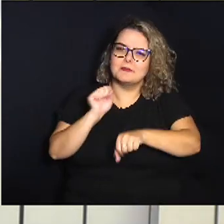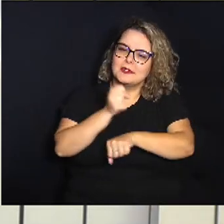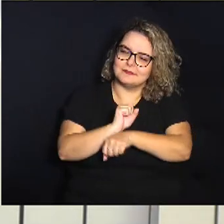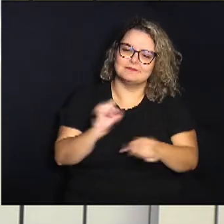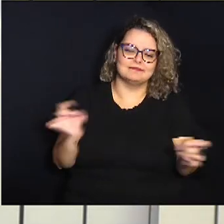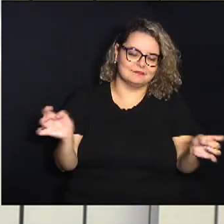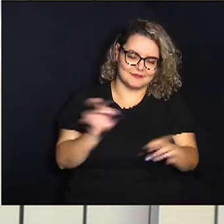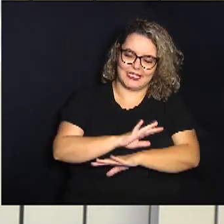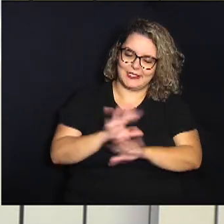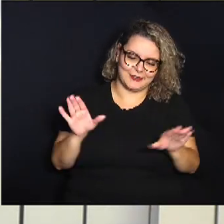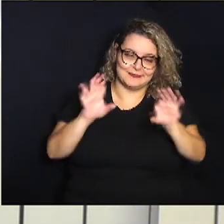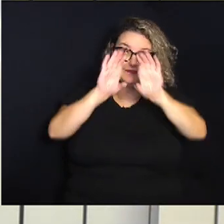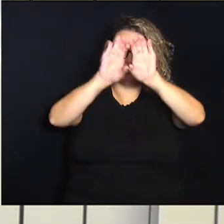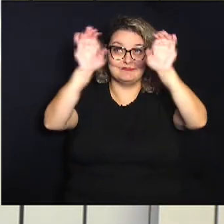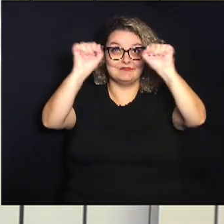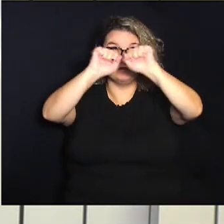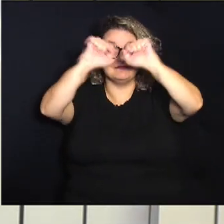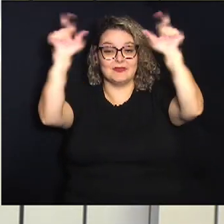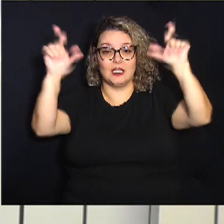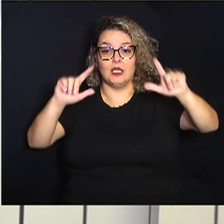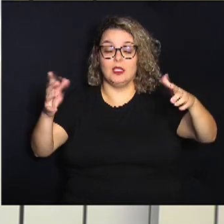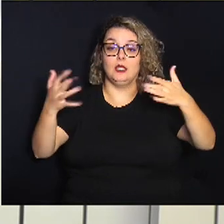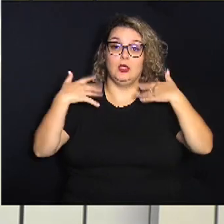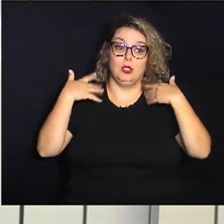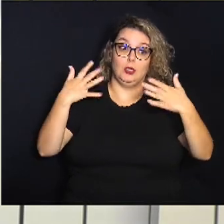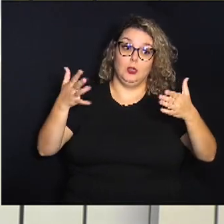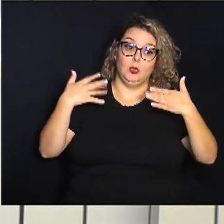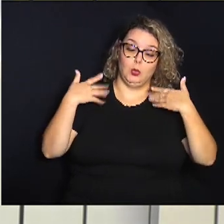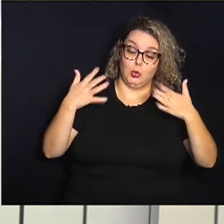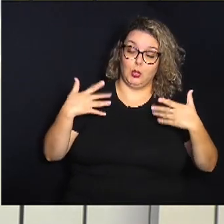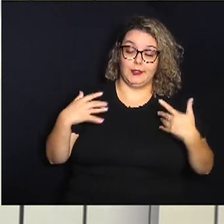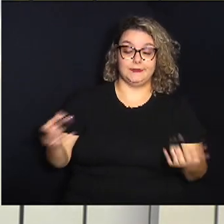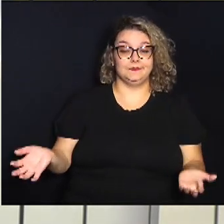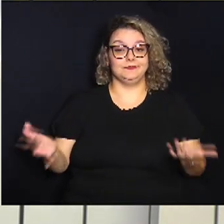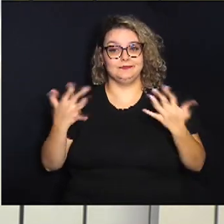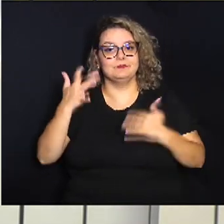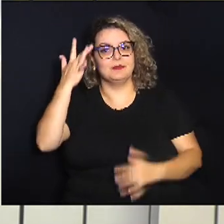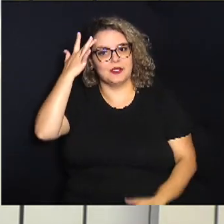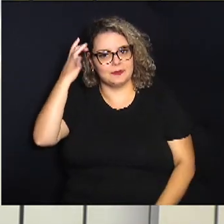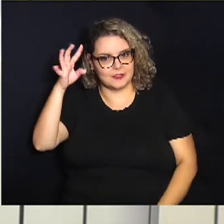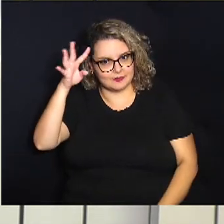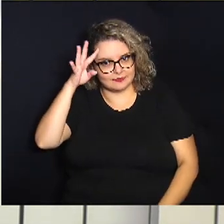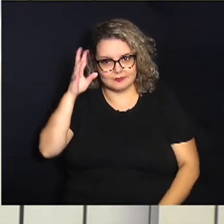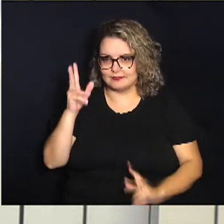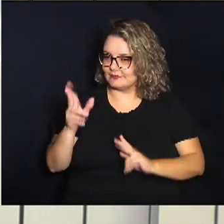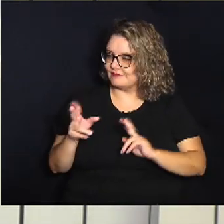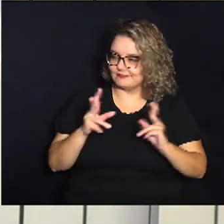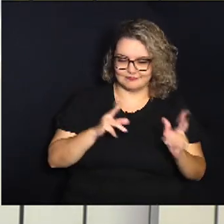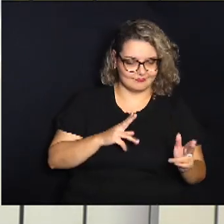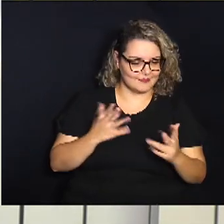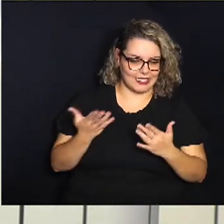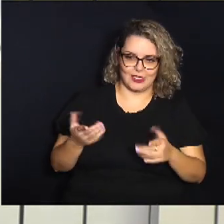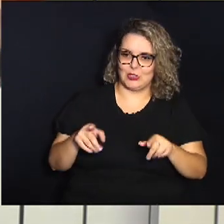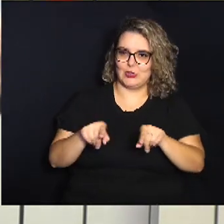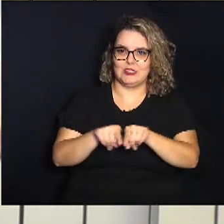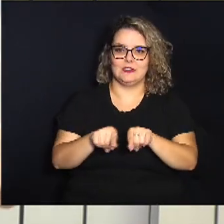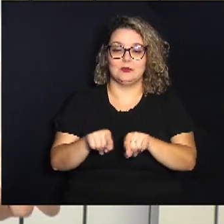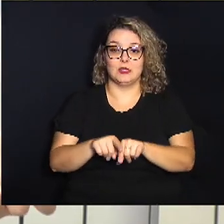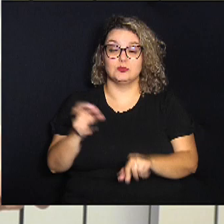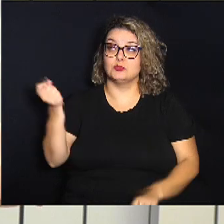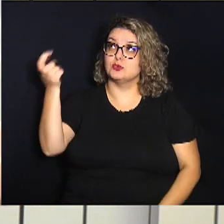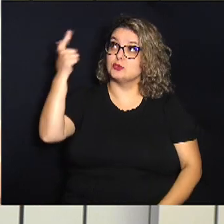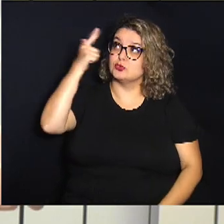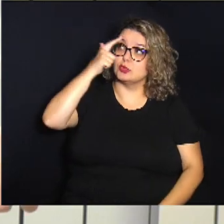agora céu azul e calor já tomam conta. Para amanhã, quarta-feira, segue esta tendência do sol